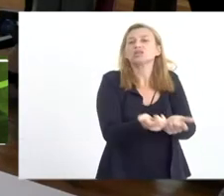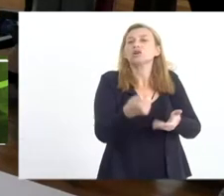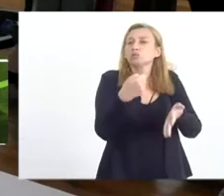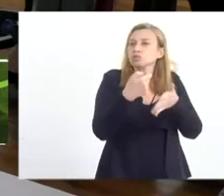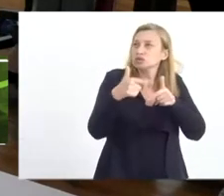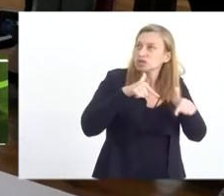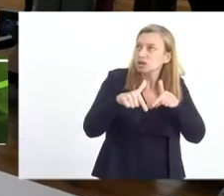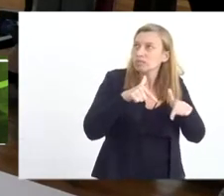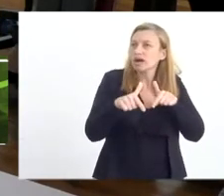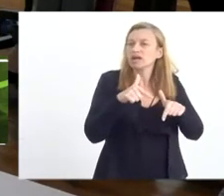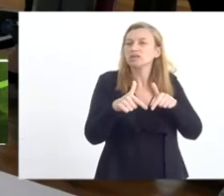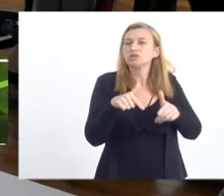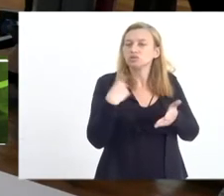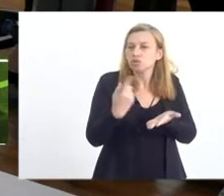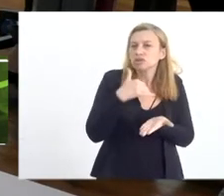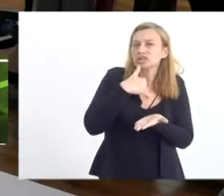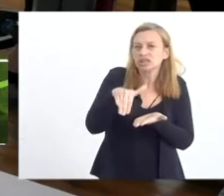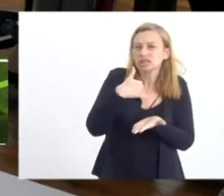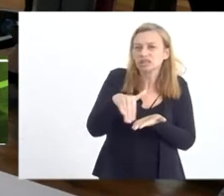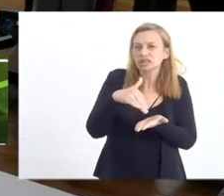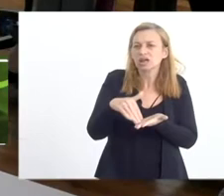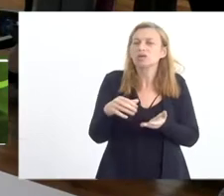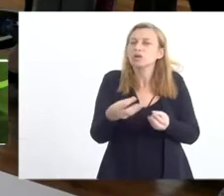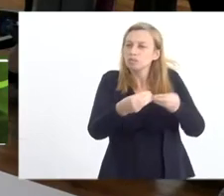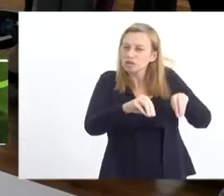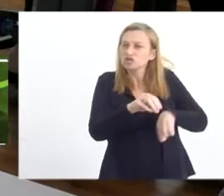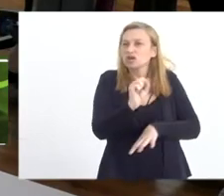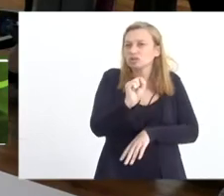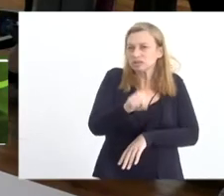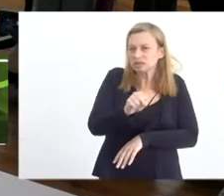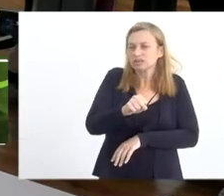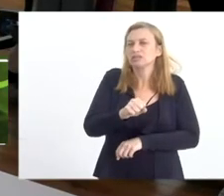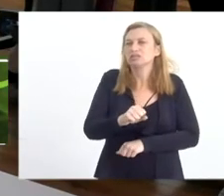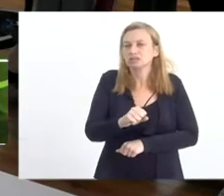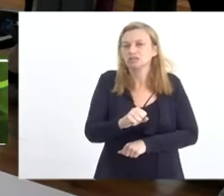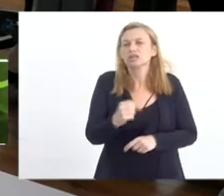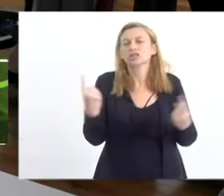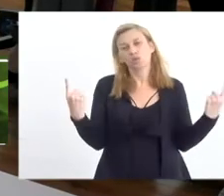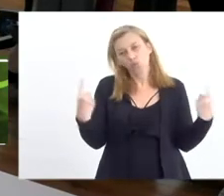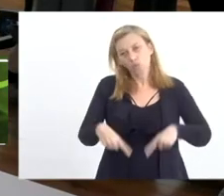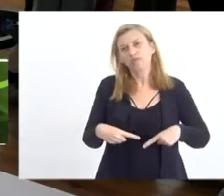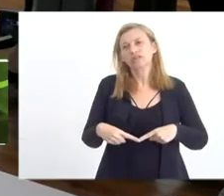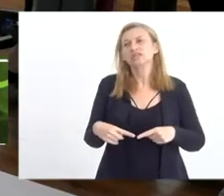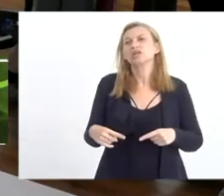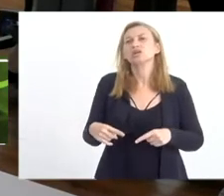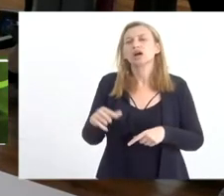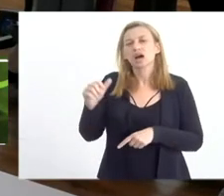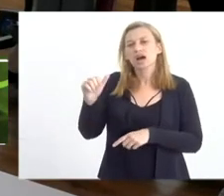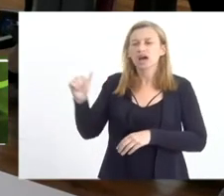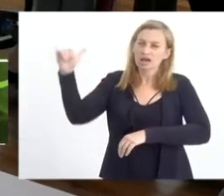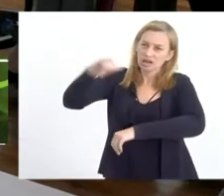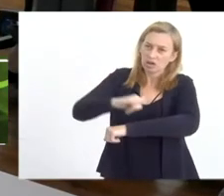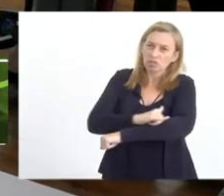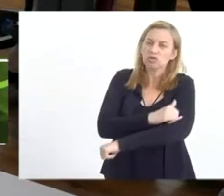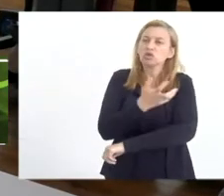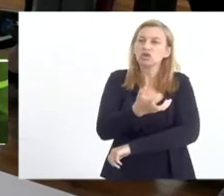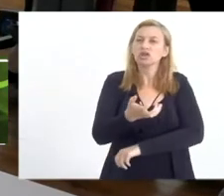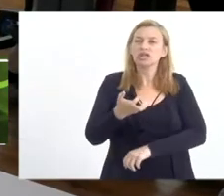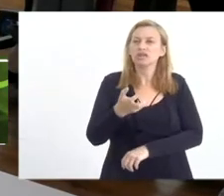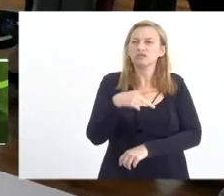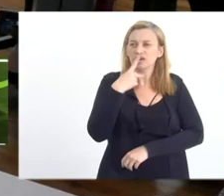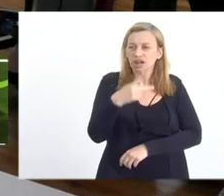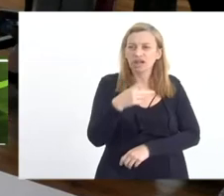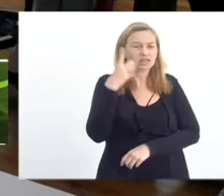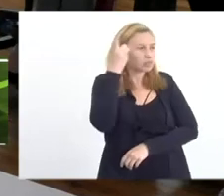travada pelo nosso secretário. É muito prejudicial essa competição dos aeroportos. E queria deixar claro também,